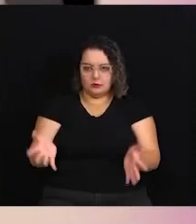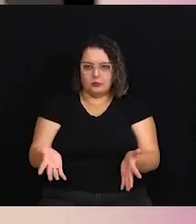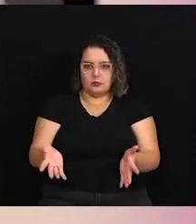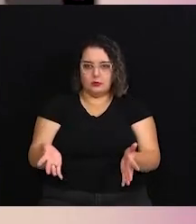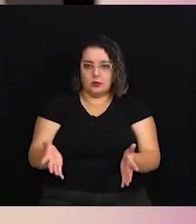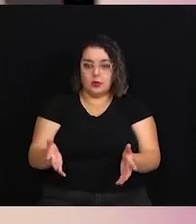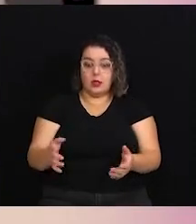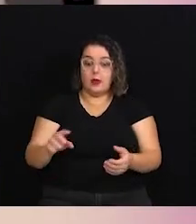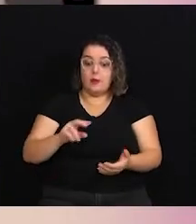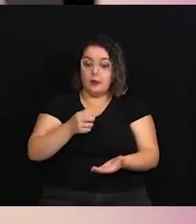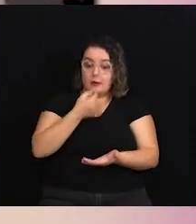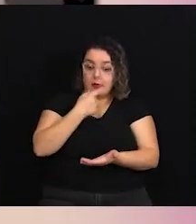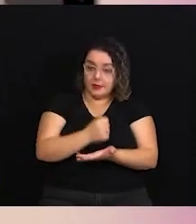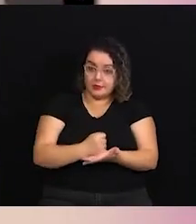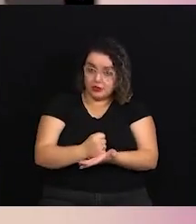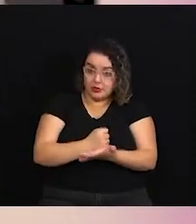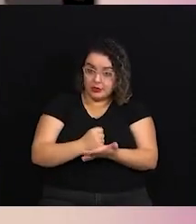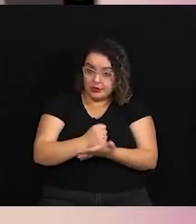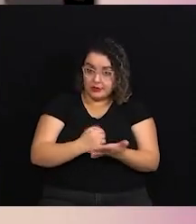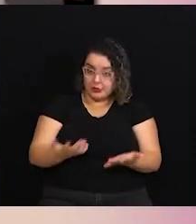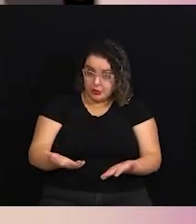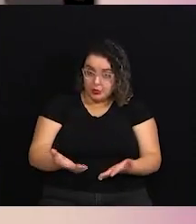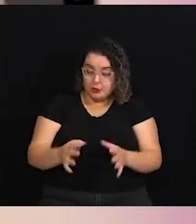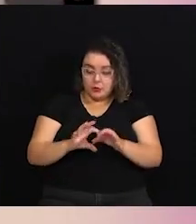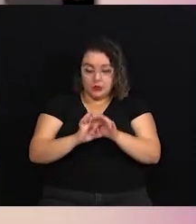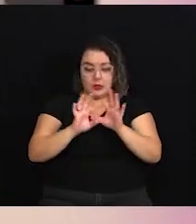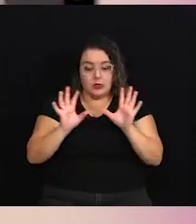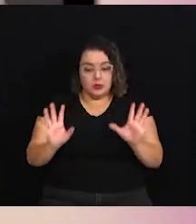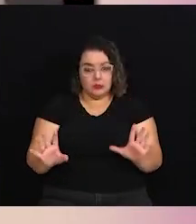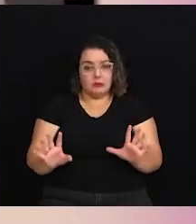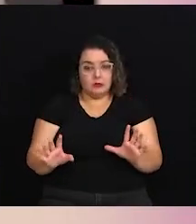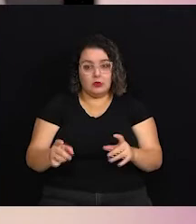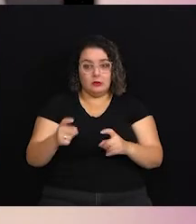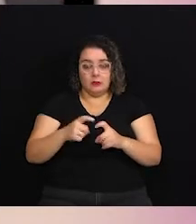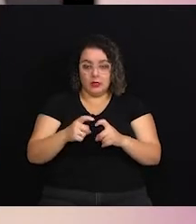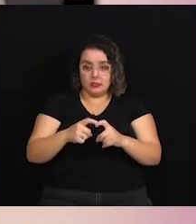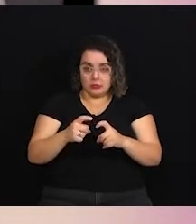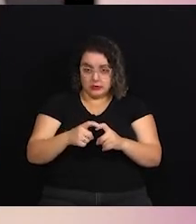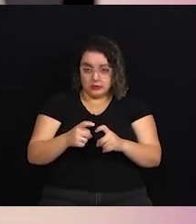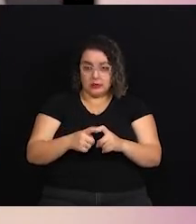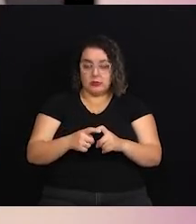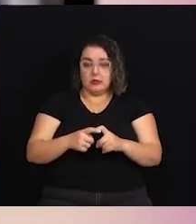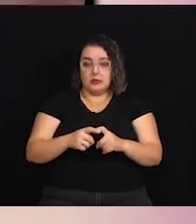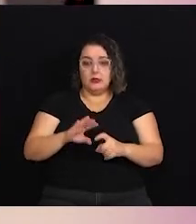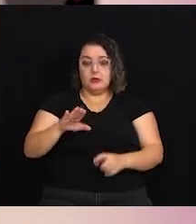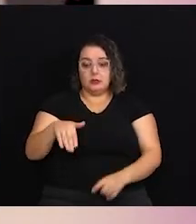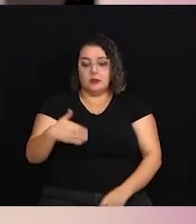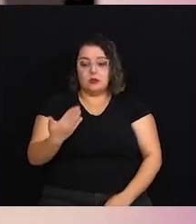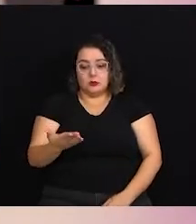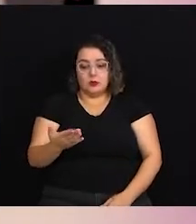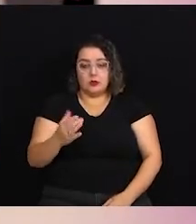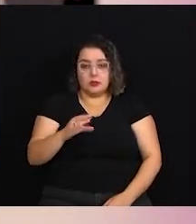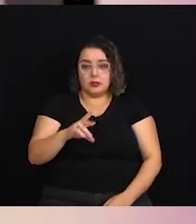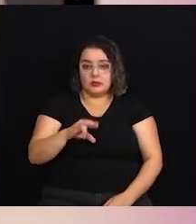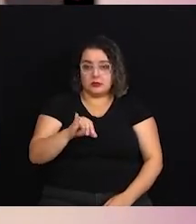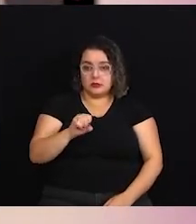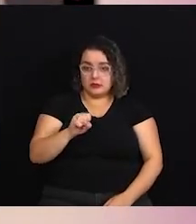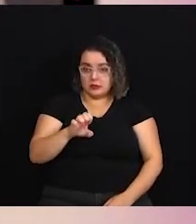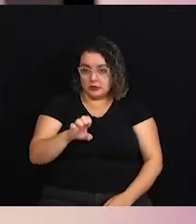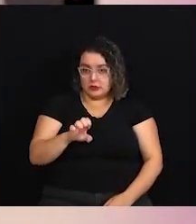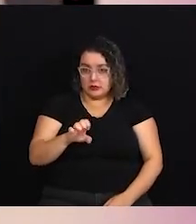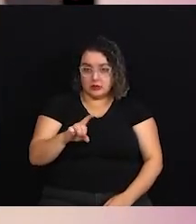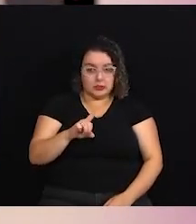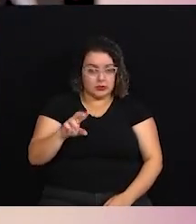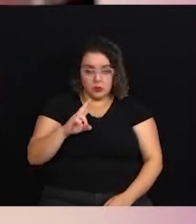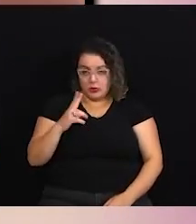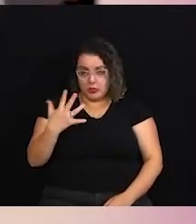mais uma medicação que nós temos disponível na medicina É para quando as crises não se